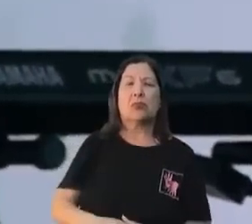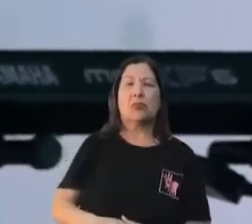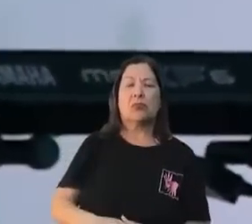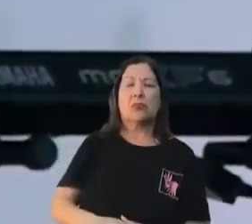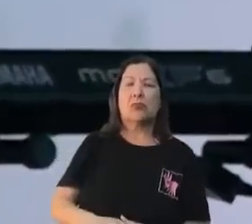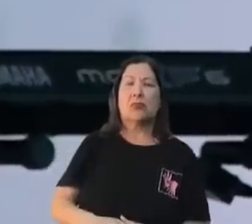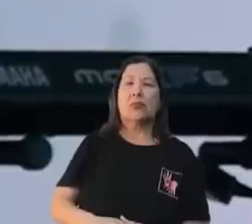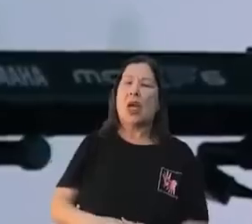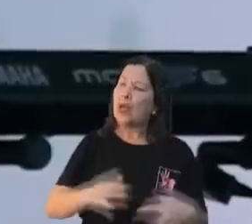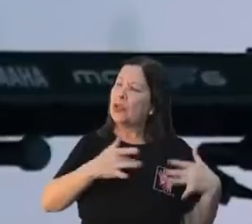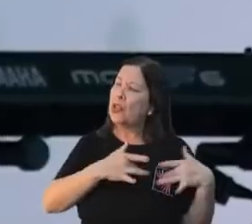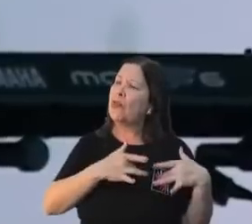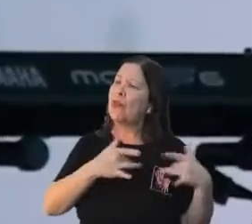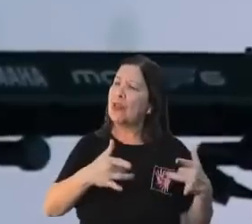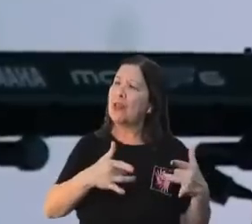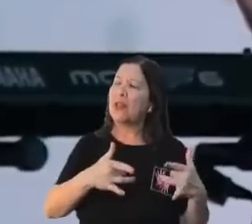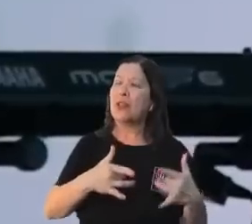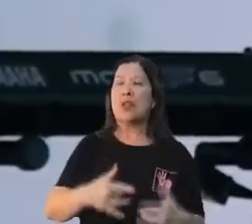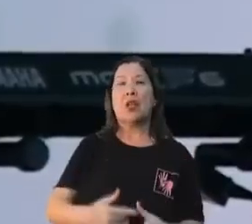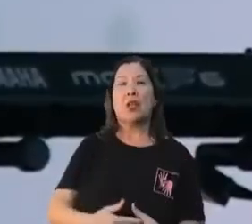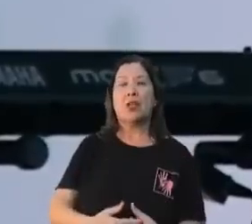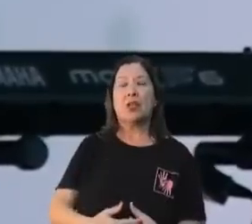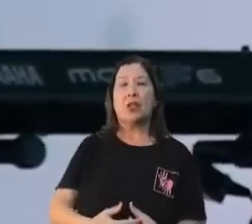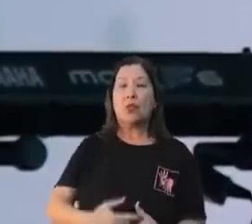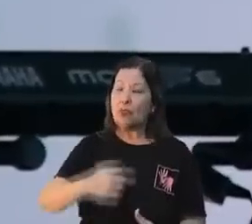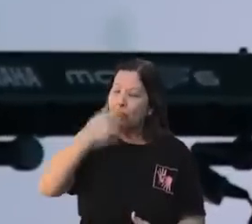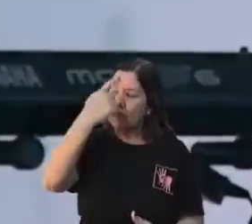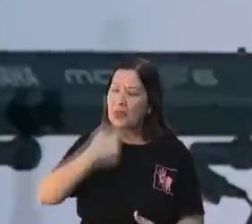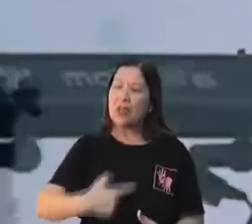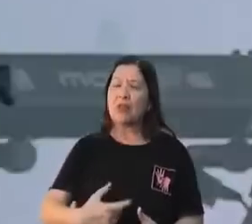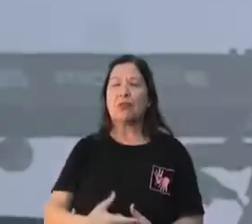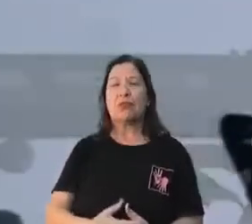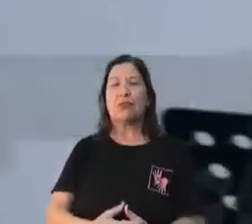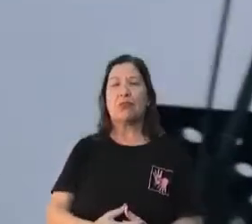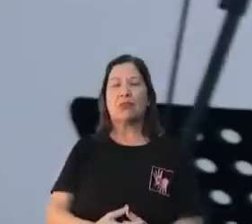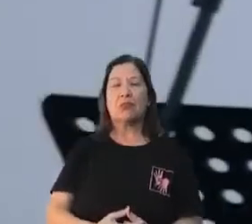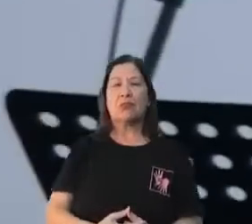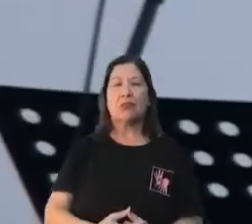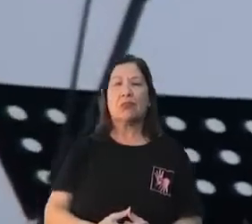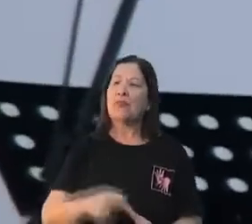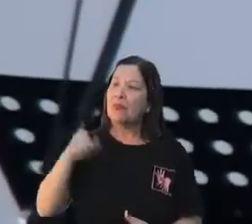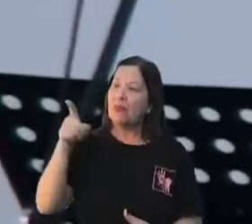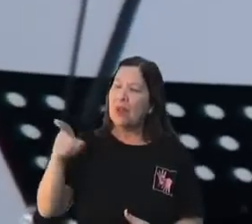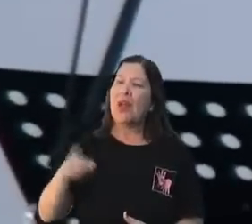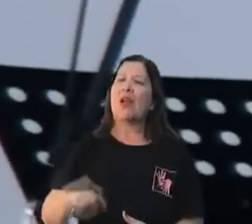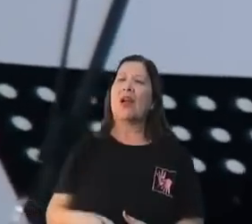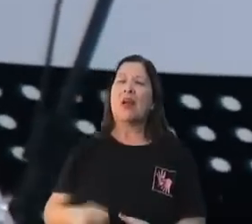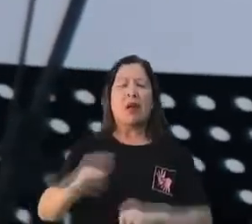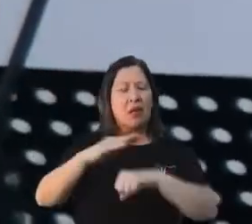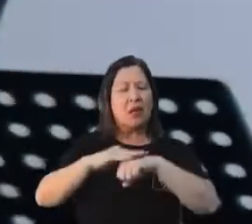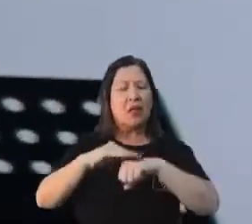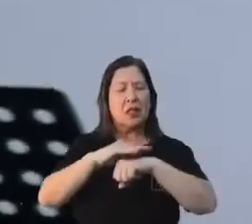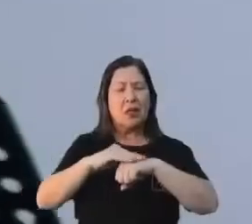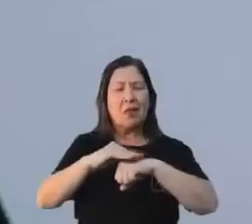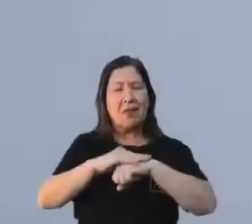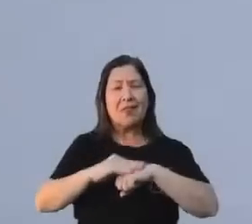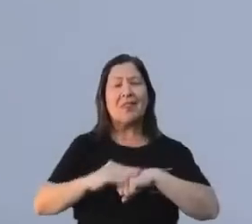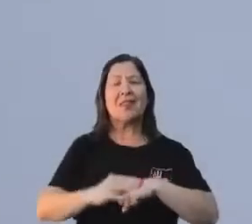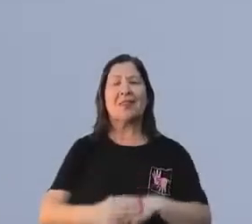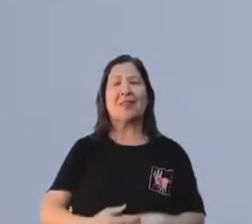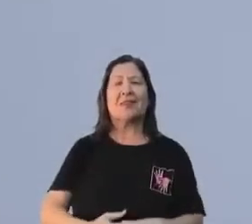ação para comigo. Os pobres sempre os tendes convosco, mas a mim nem sempre me tendes. Ela fez o que